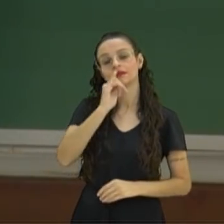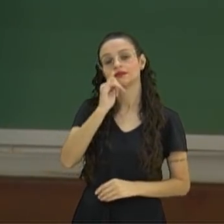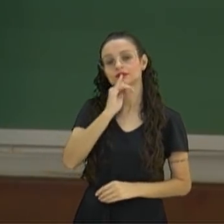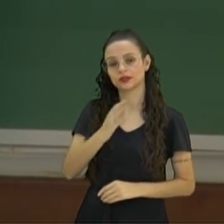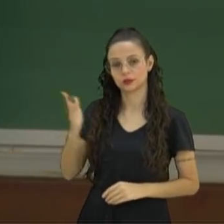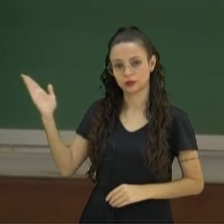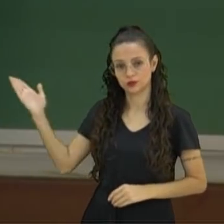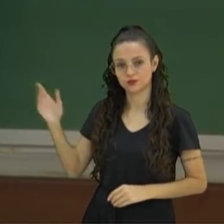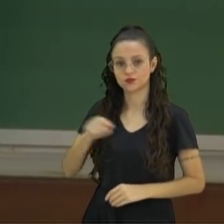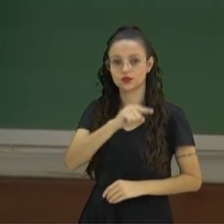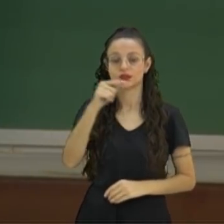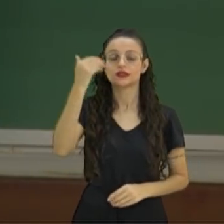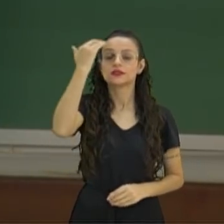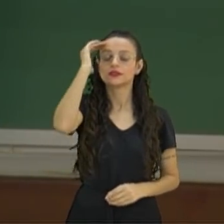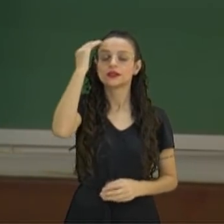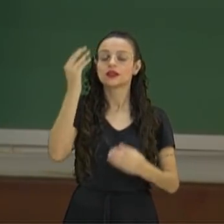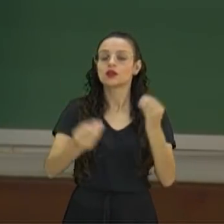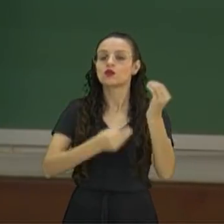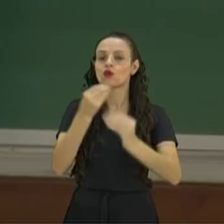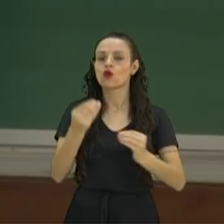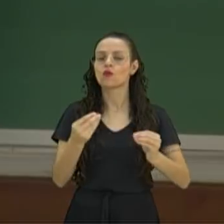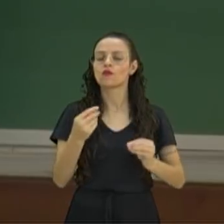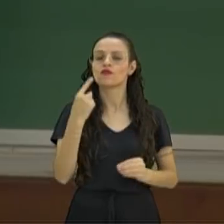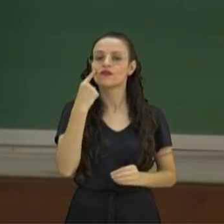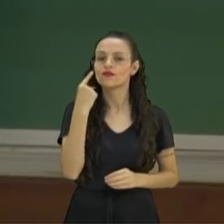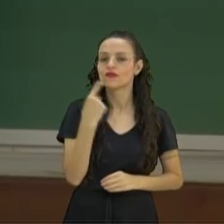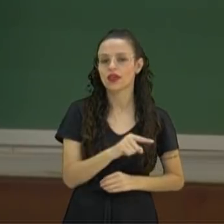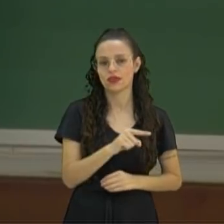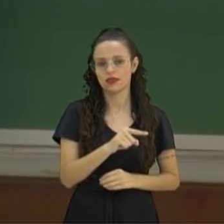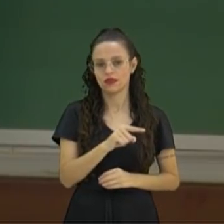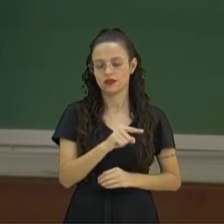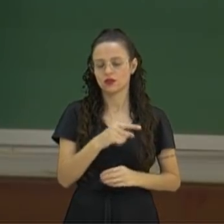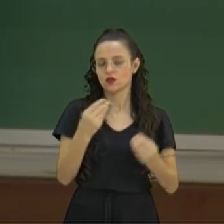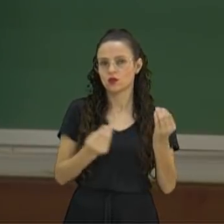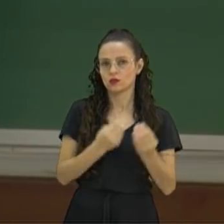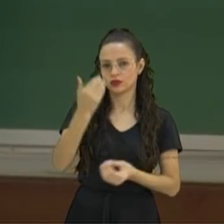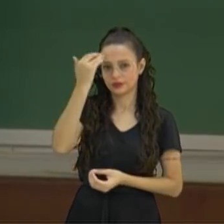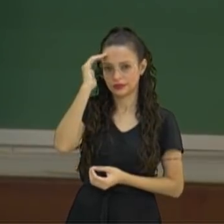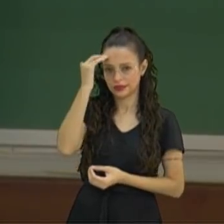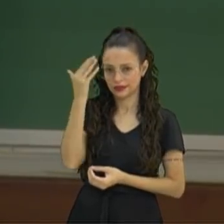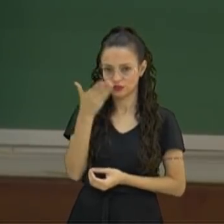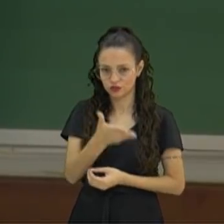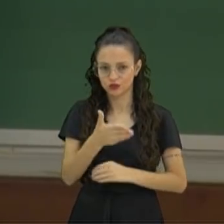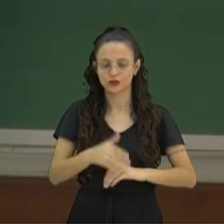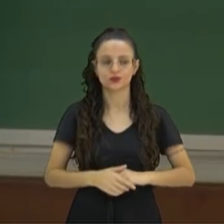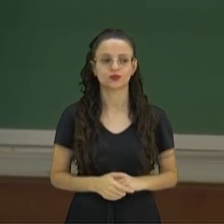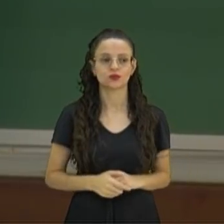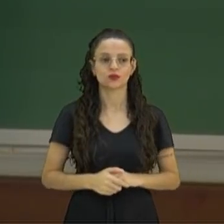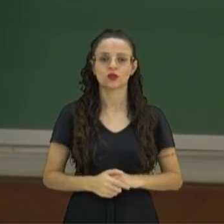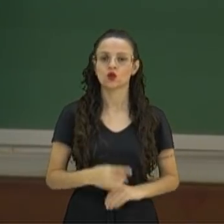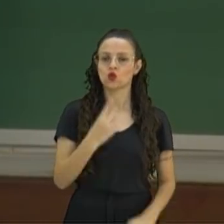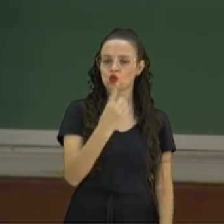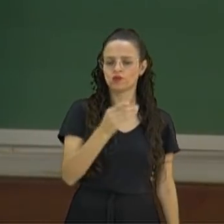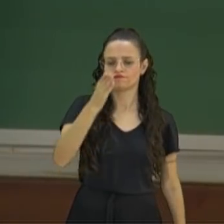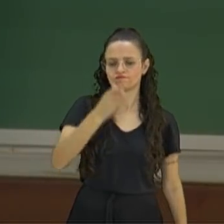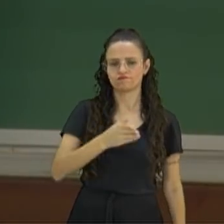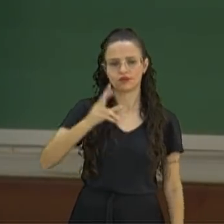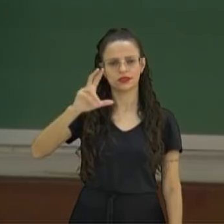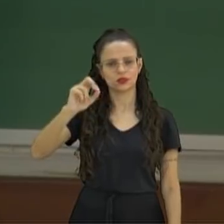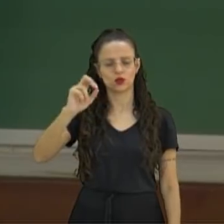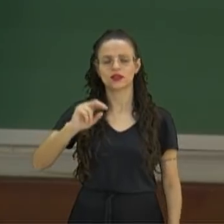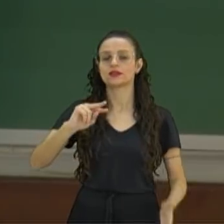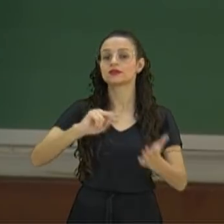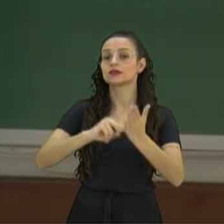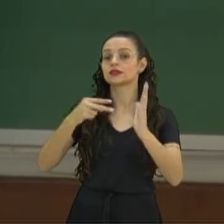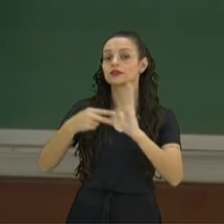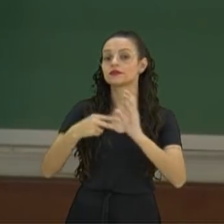ali para a gente entender como eu leio, como eu vejo essa escala, como eu entendo isso, né? 1 para 50 quer